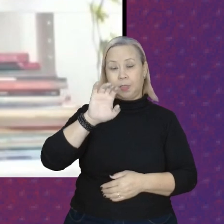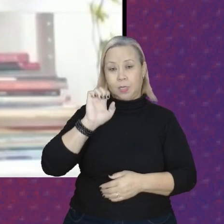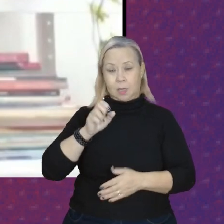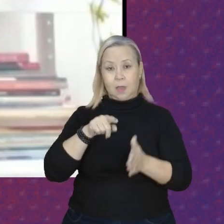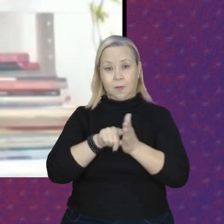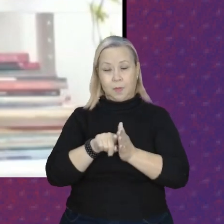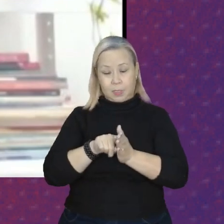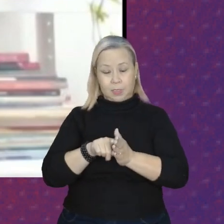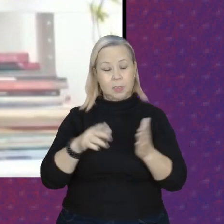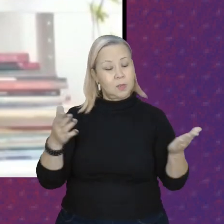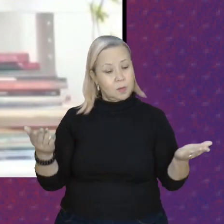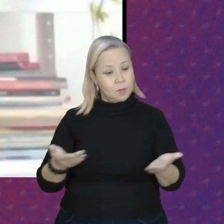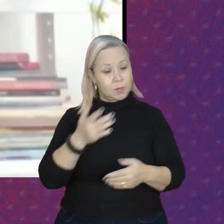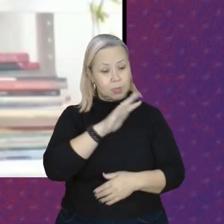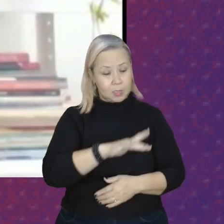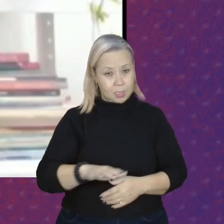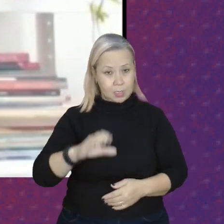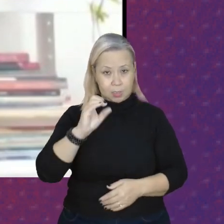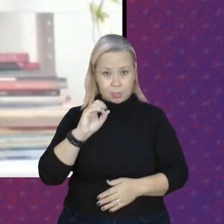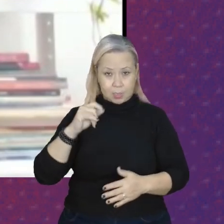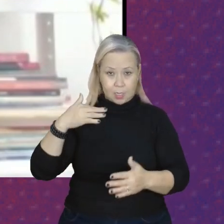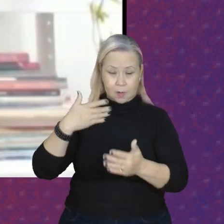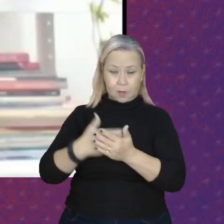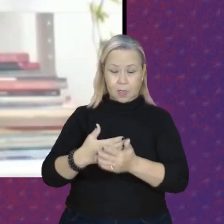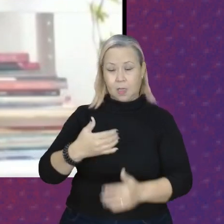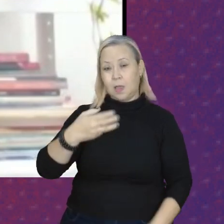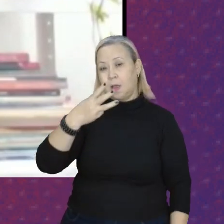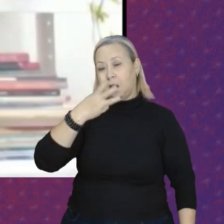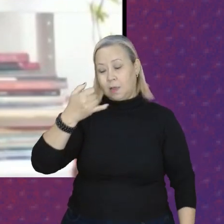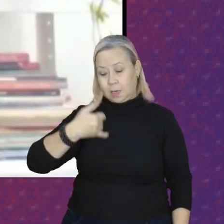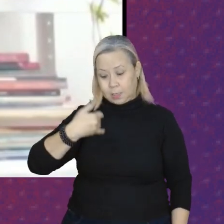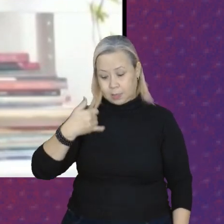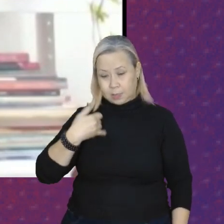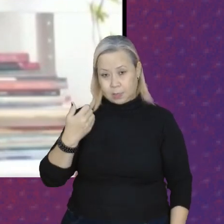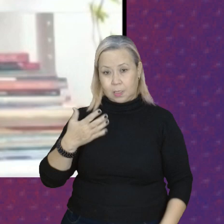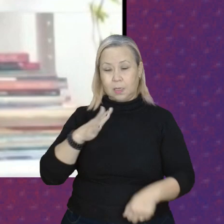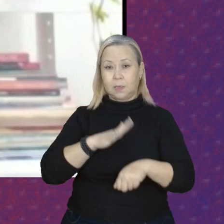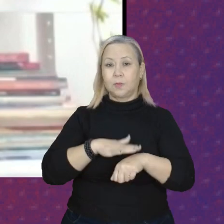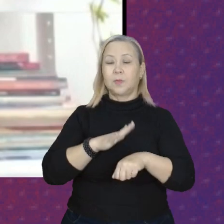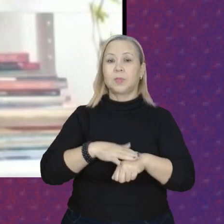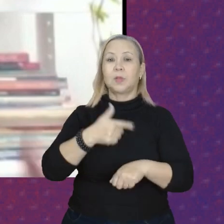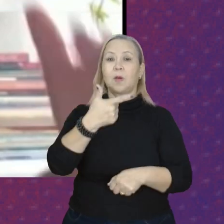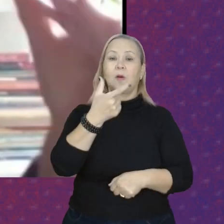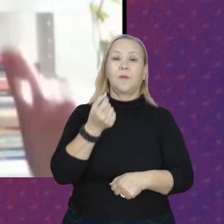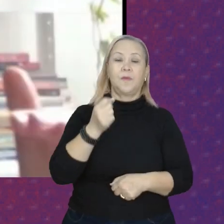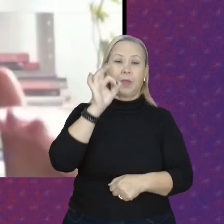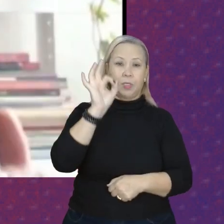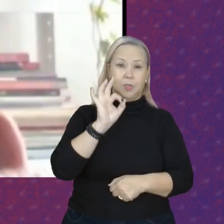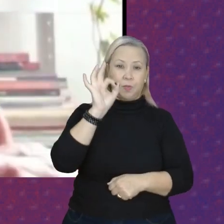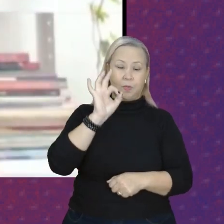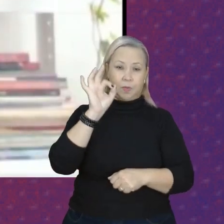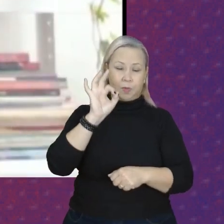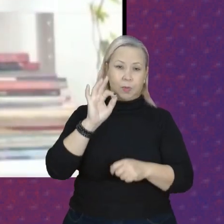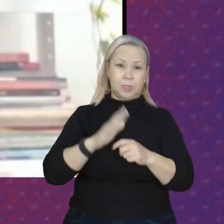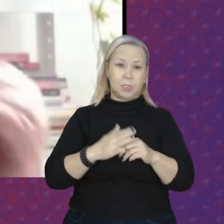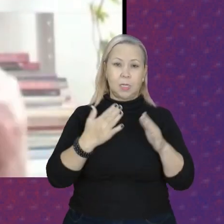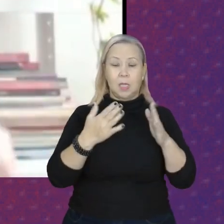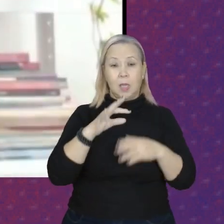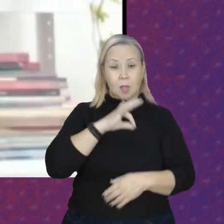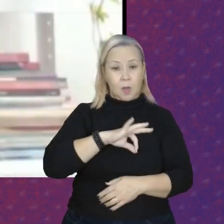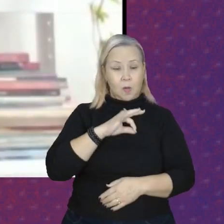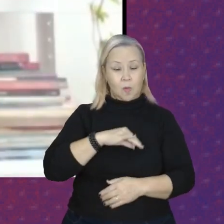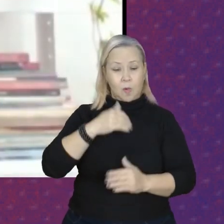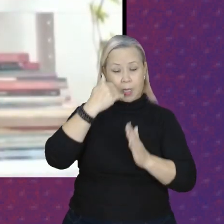entre as crianças de 0 a 3 anos que pertencem aos 20% com renda domiciliar per capita